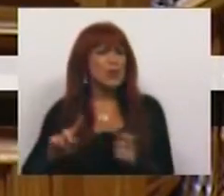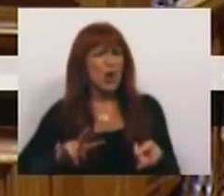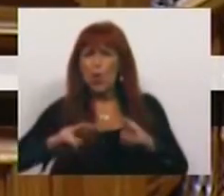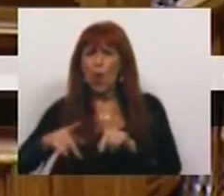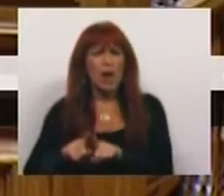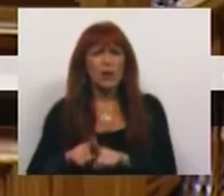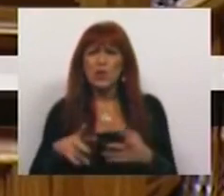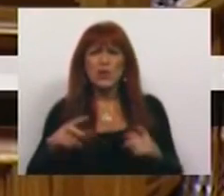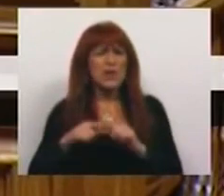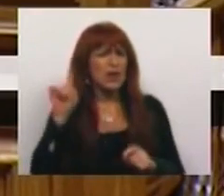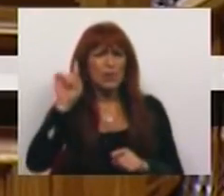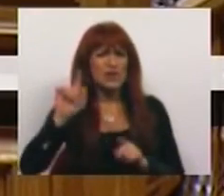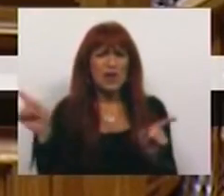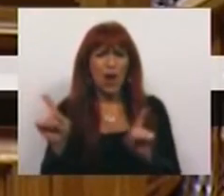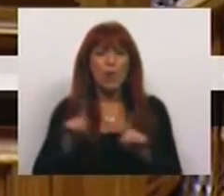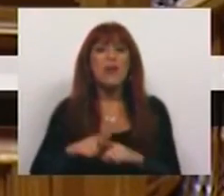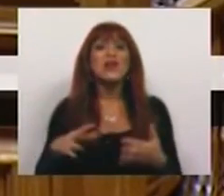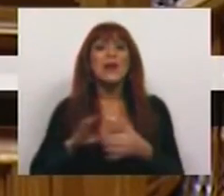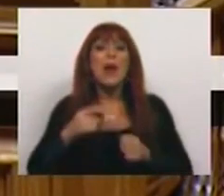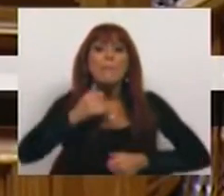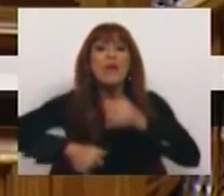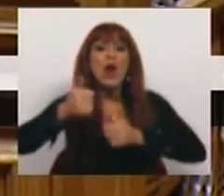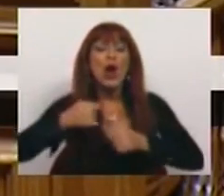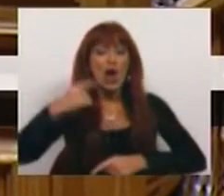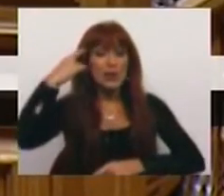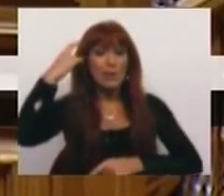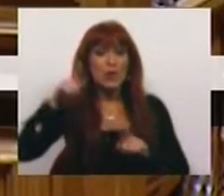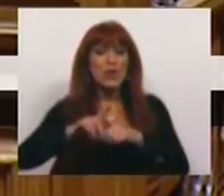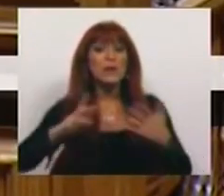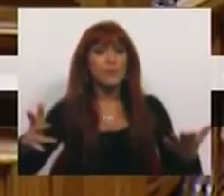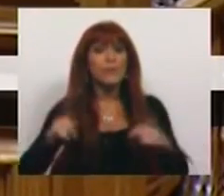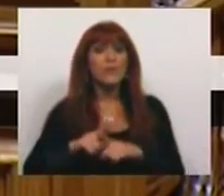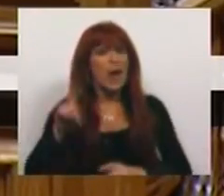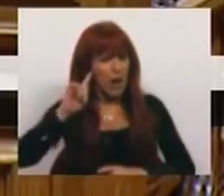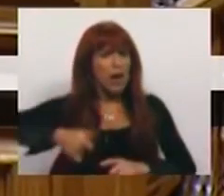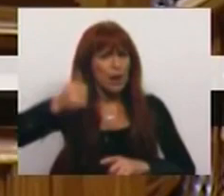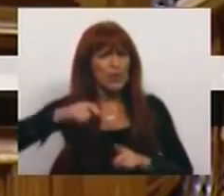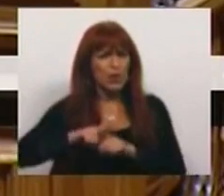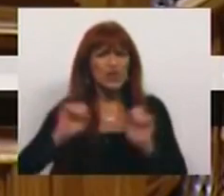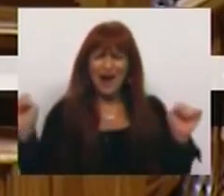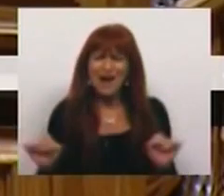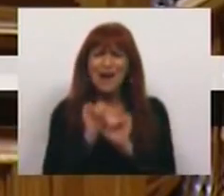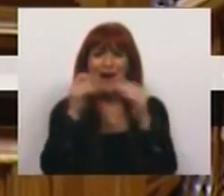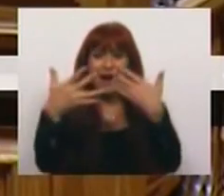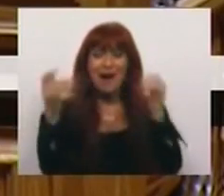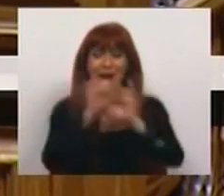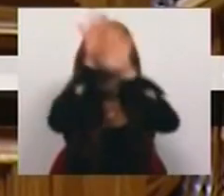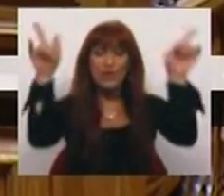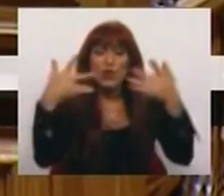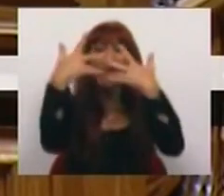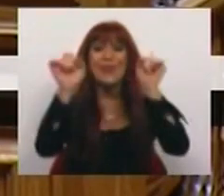alteram a sua matriz essencial, mas contêm melhorias que nós pensamos que são importantes para a clarificação, para